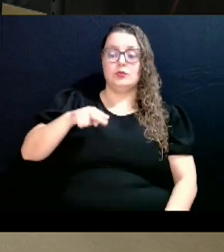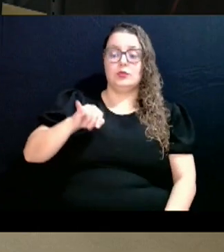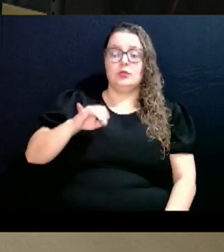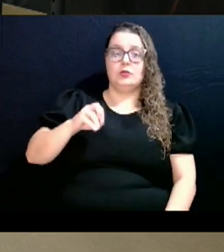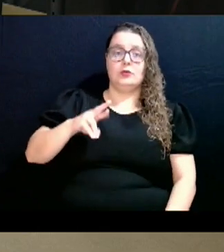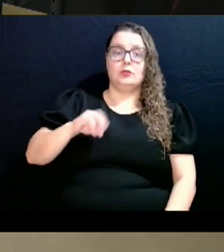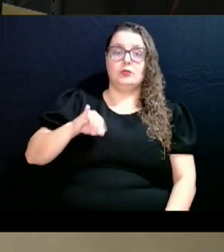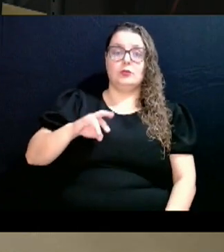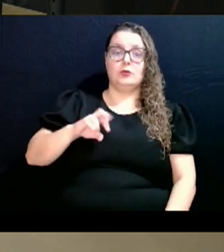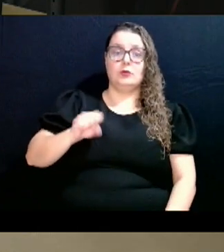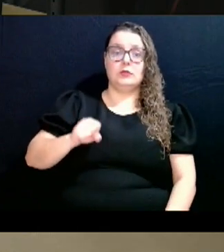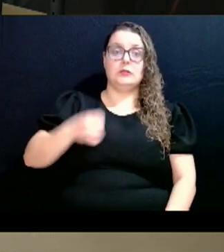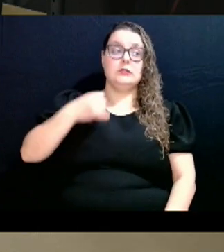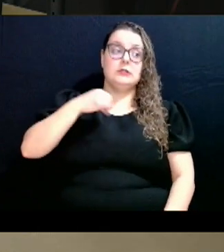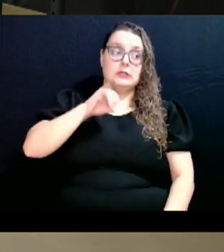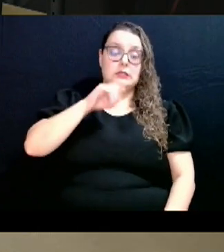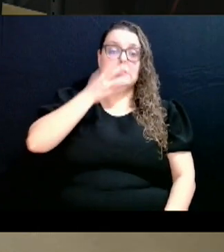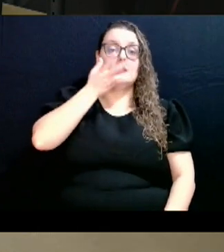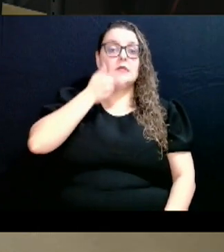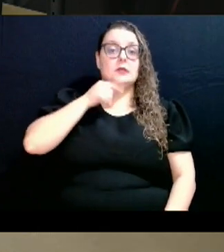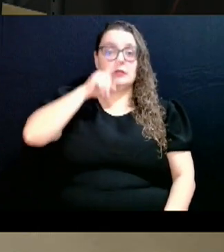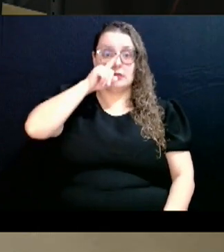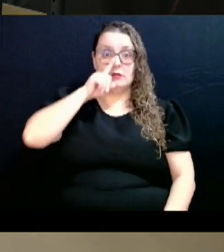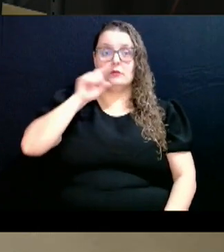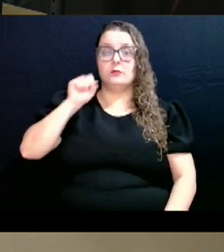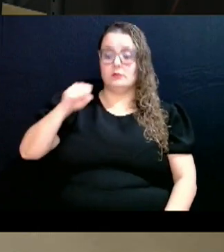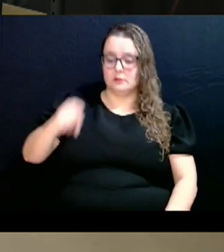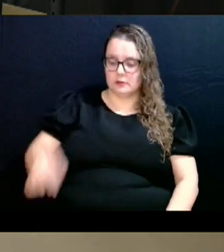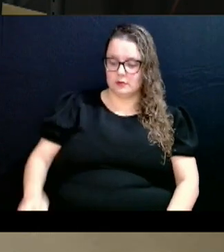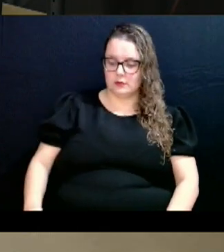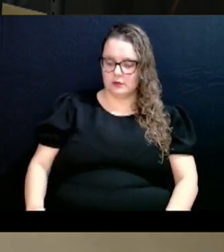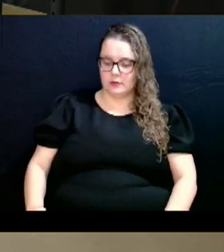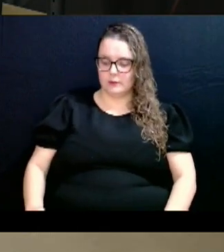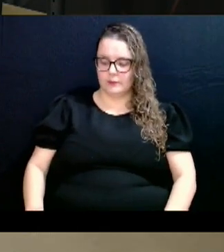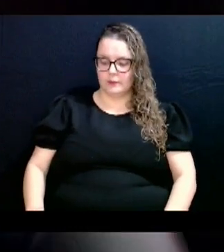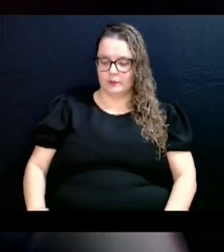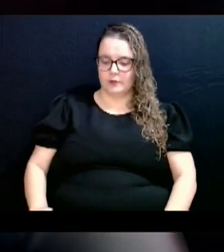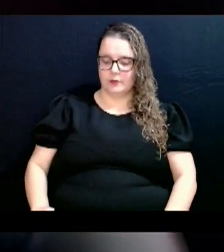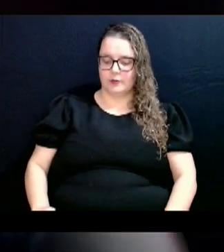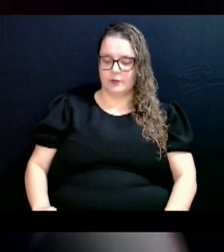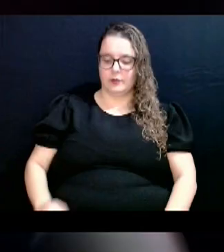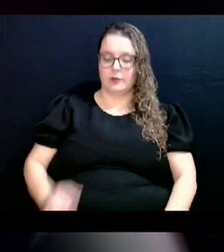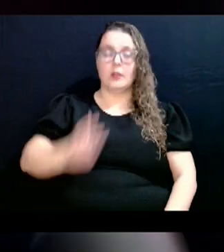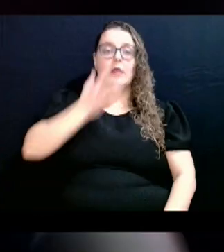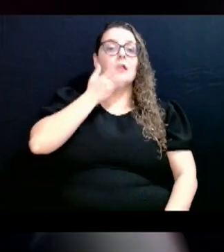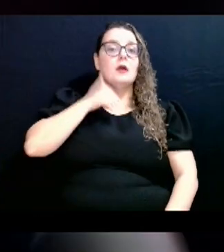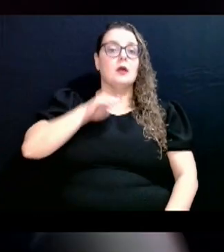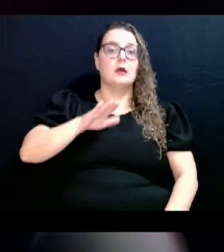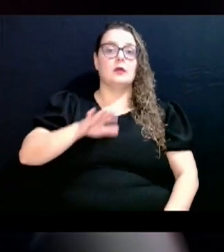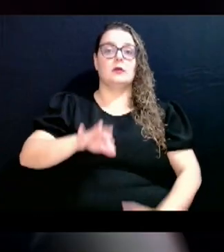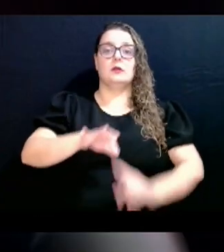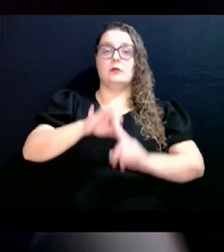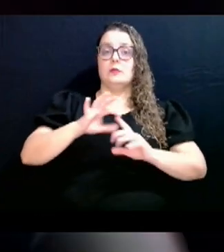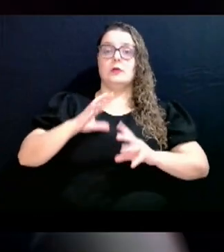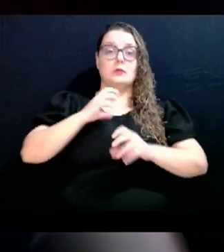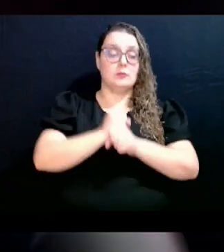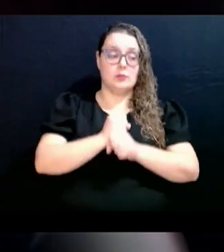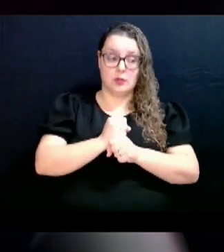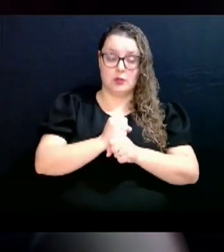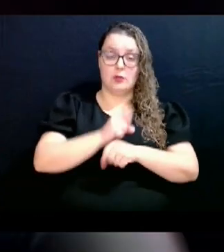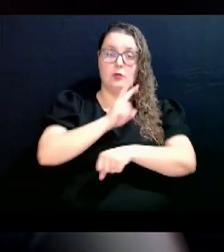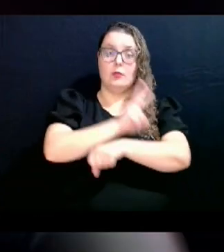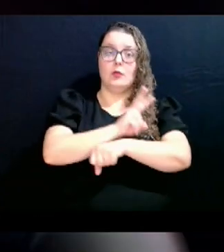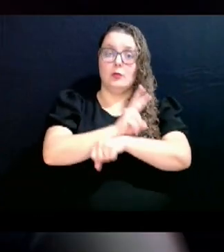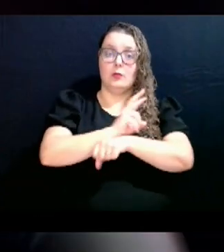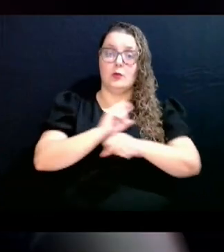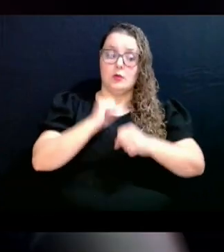estiver em risco. A criança, ela tem prioridade absoluta, como você disse, proteção integral e o melhor interesse, que é